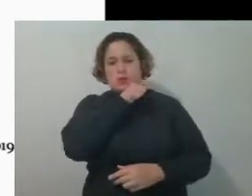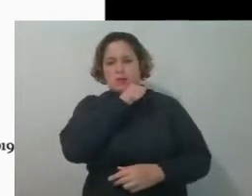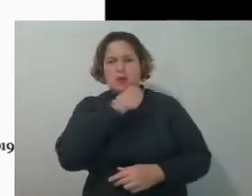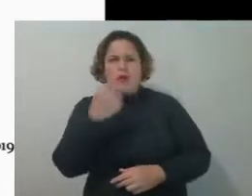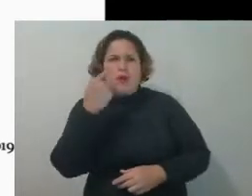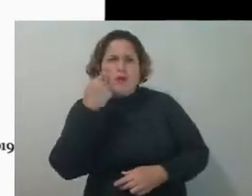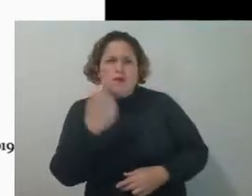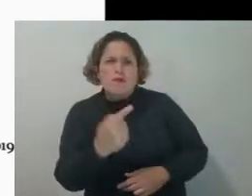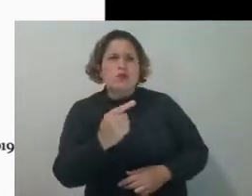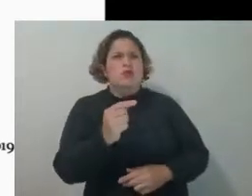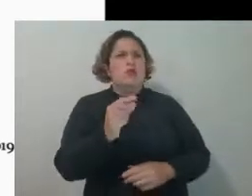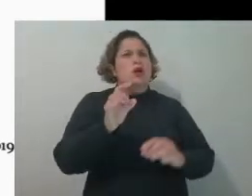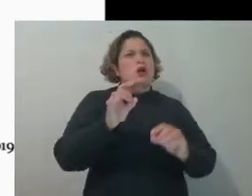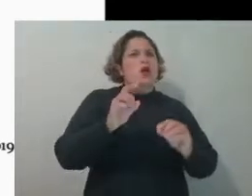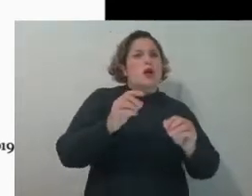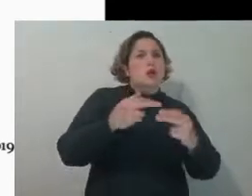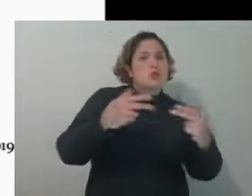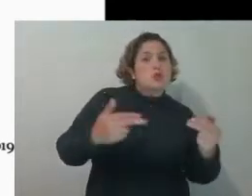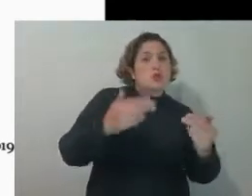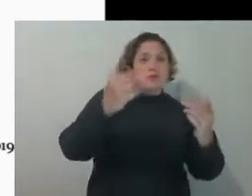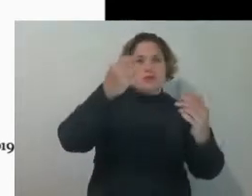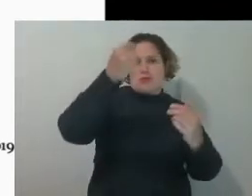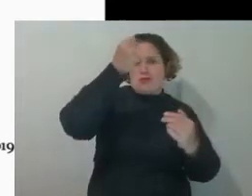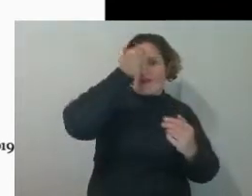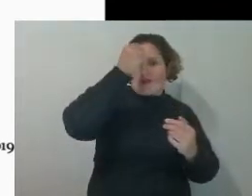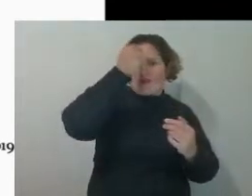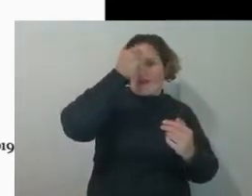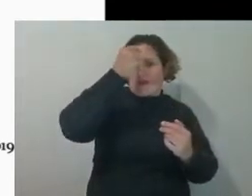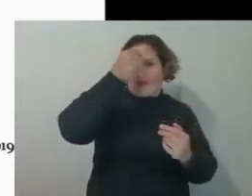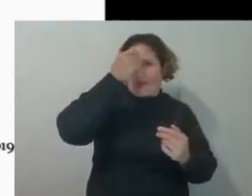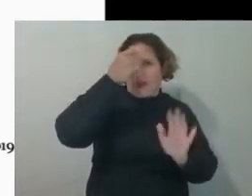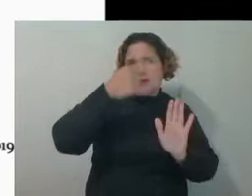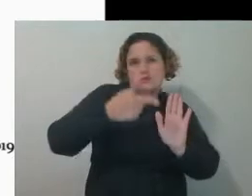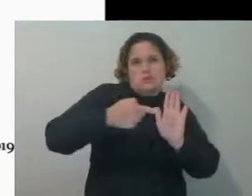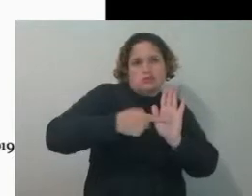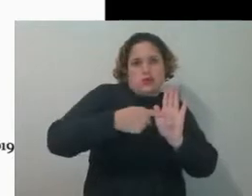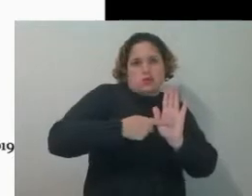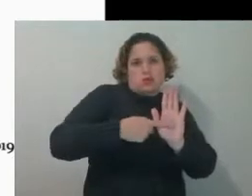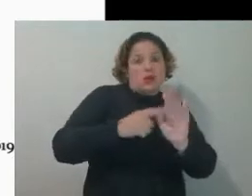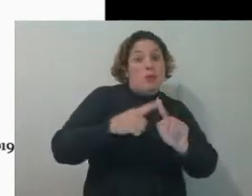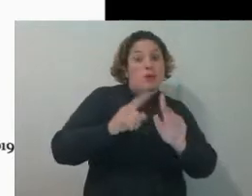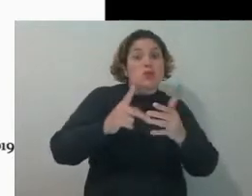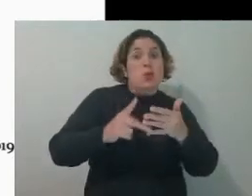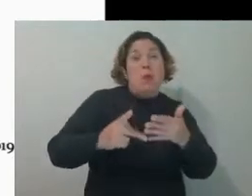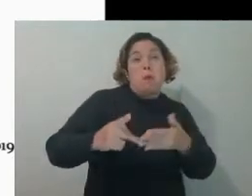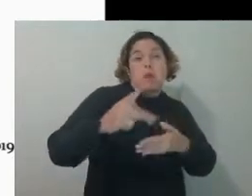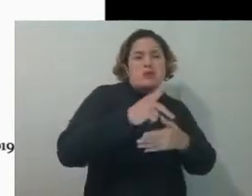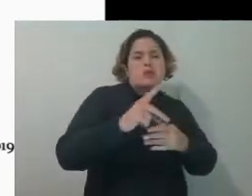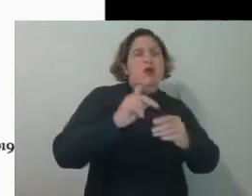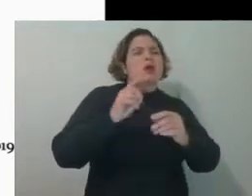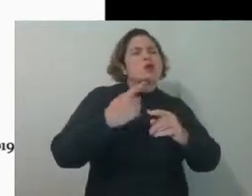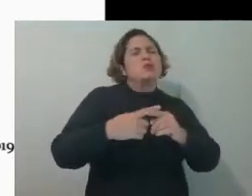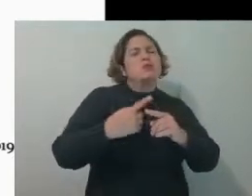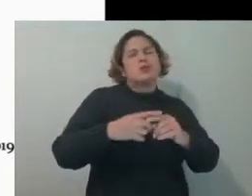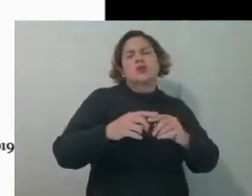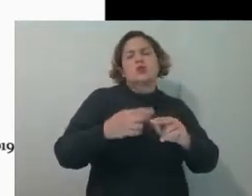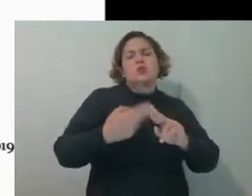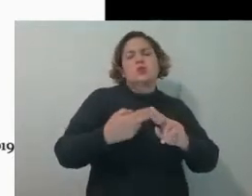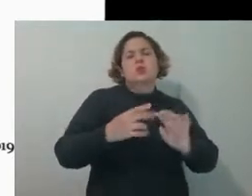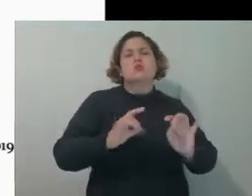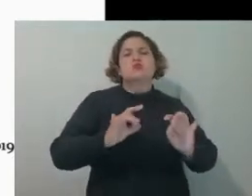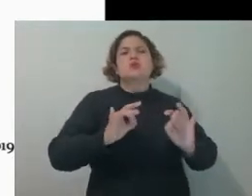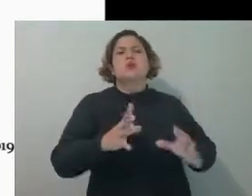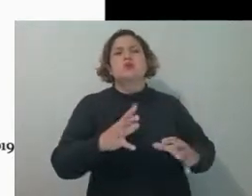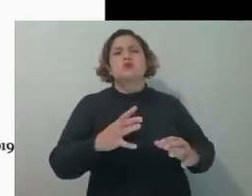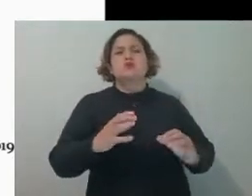estados mentais negativos. O principal desse protocolo é que ele não é só baseado nas